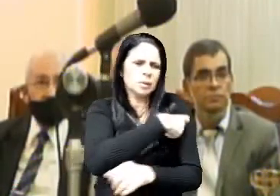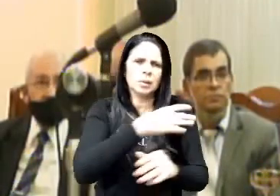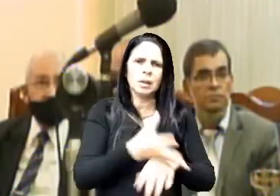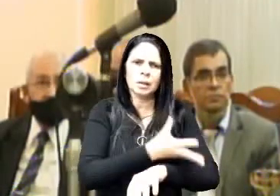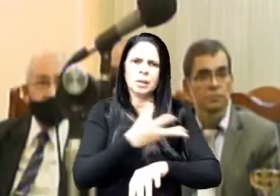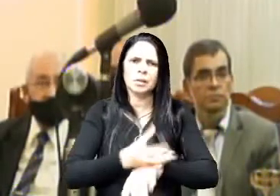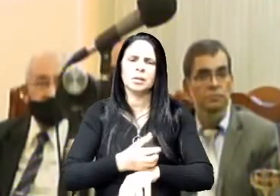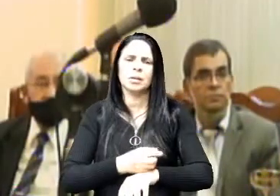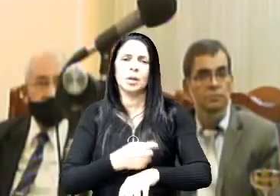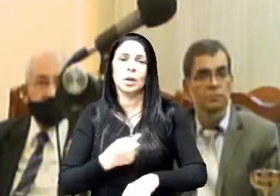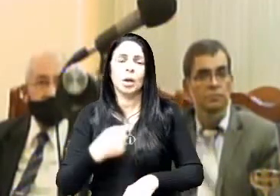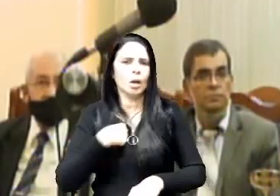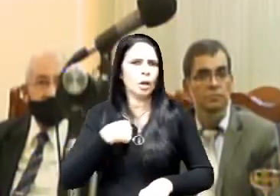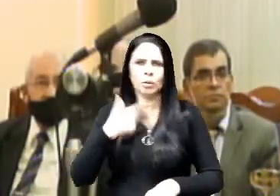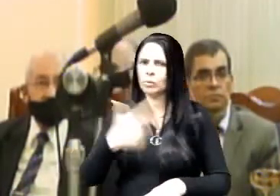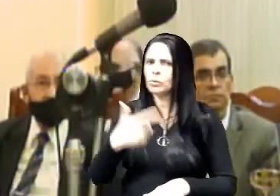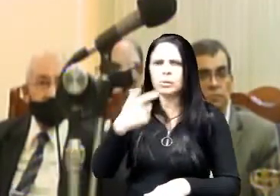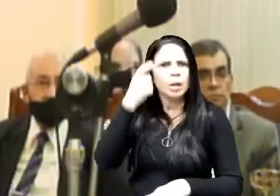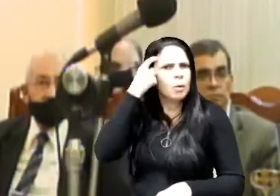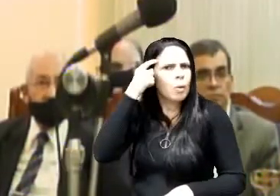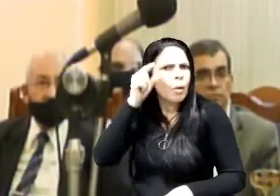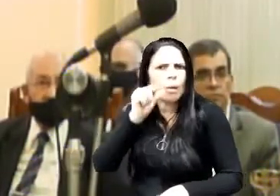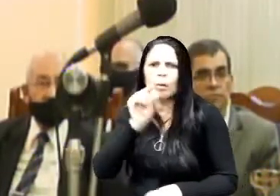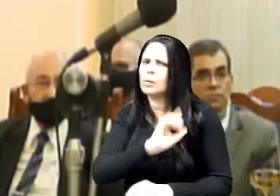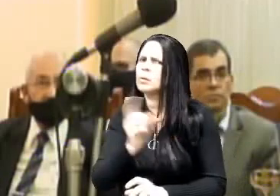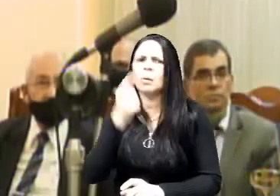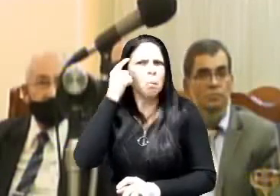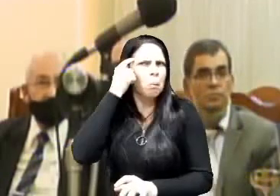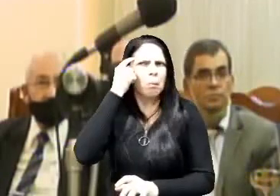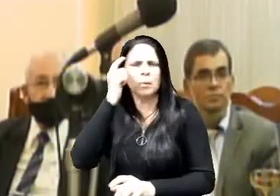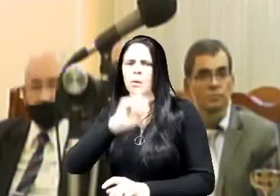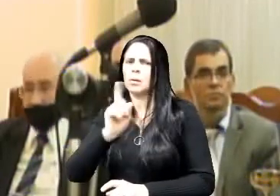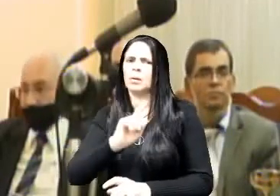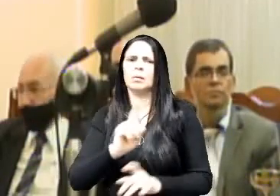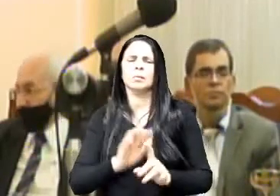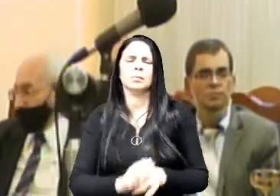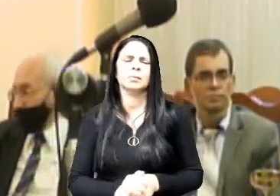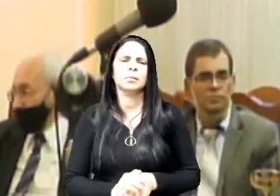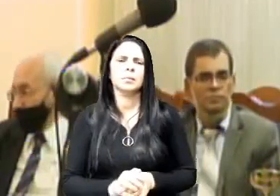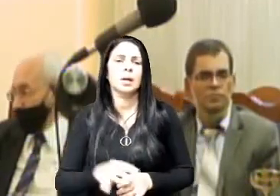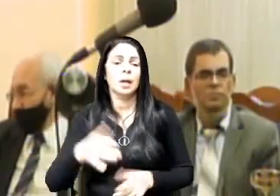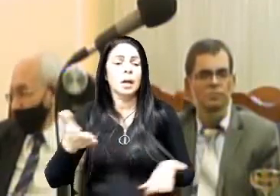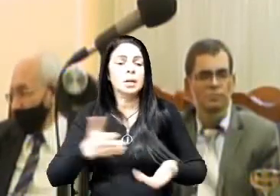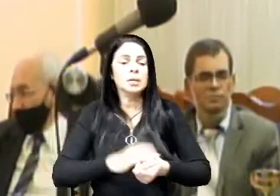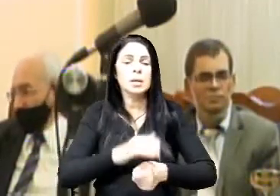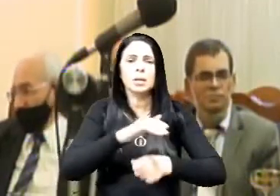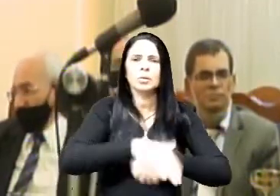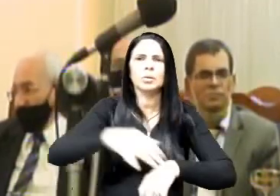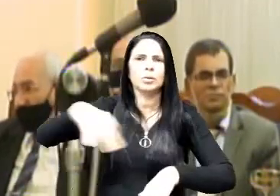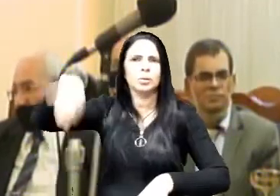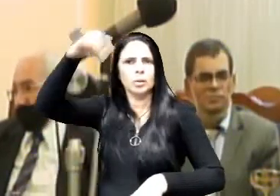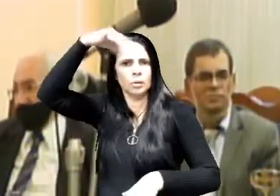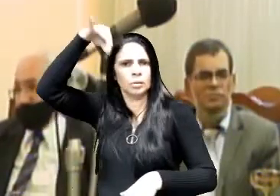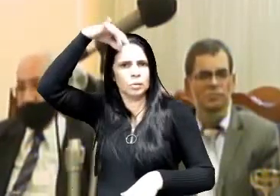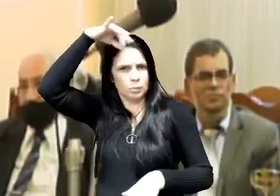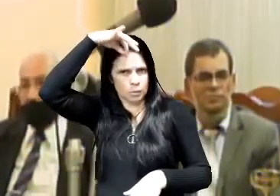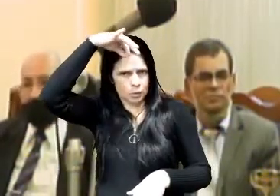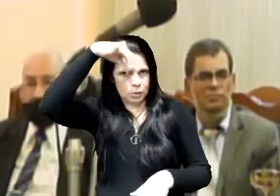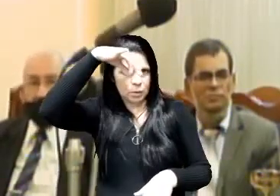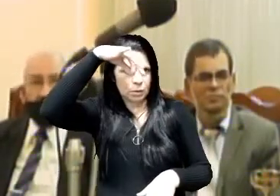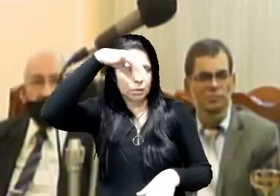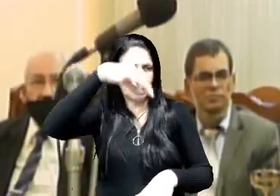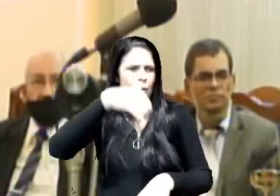Eu não tenho a menor dúvida. Essa noite é uma noite que o Espírito Santo está vacinando a